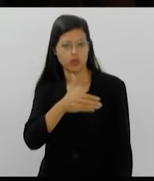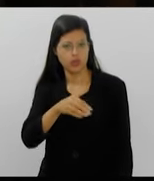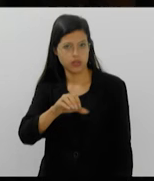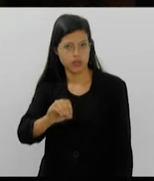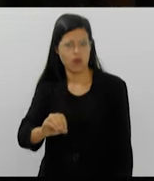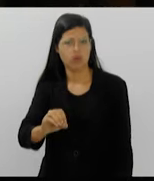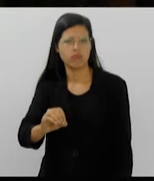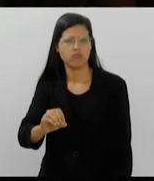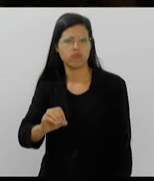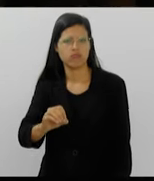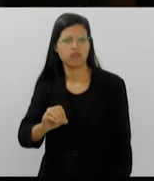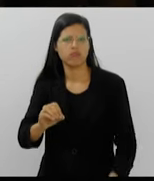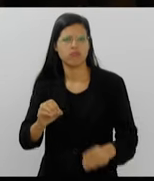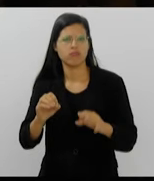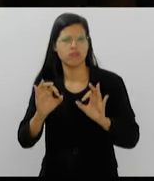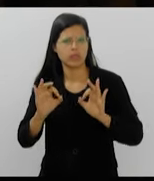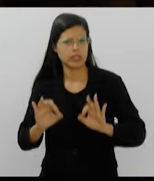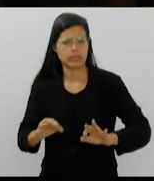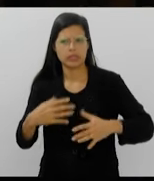que eu me senti